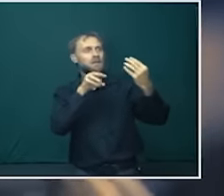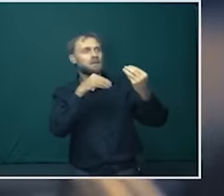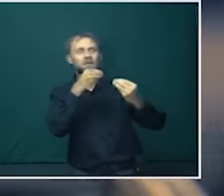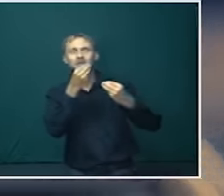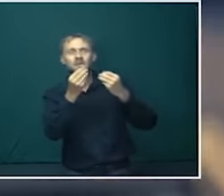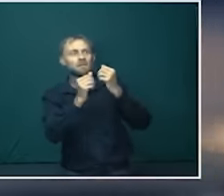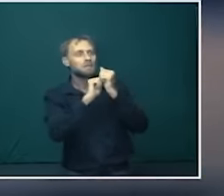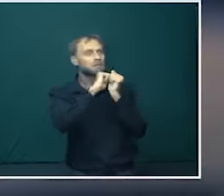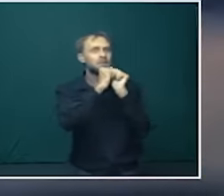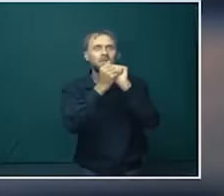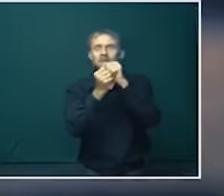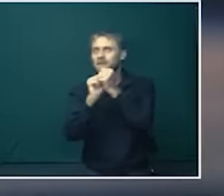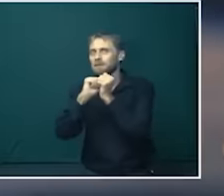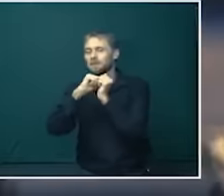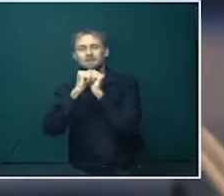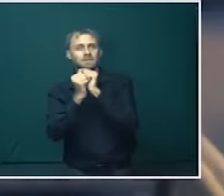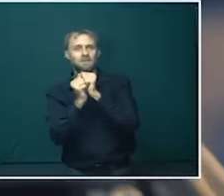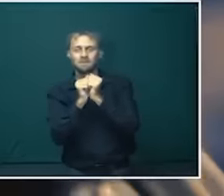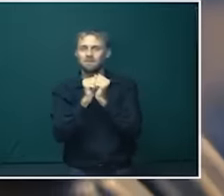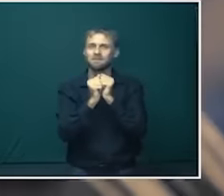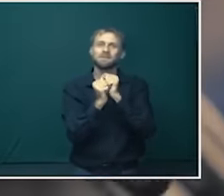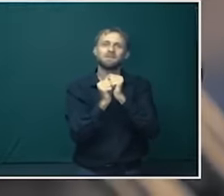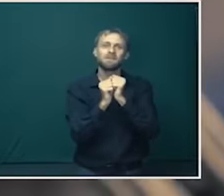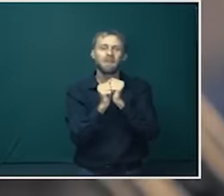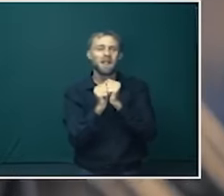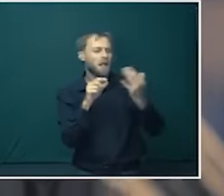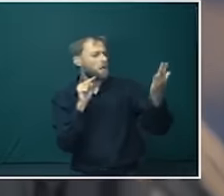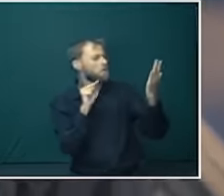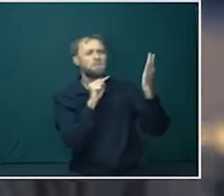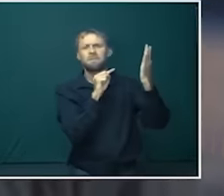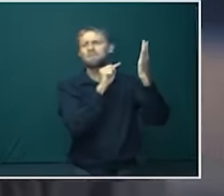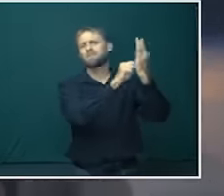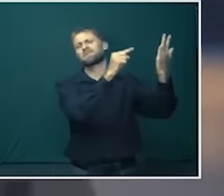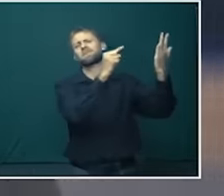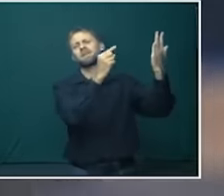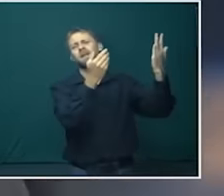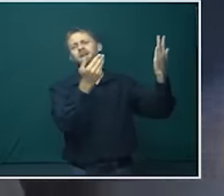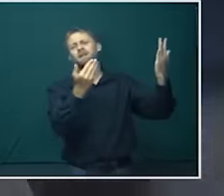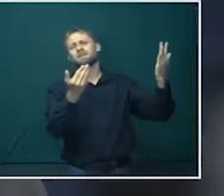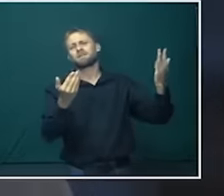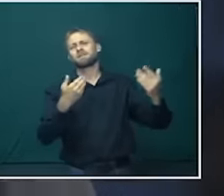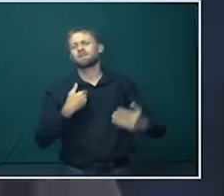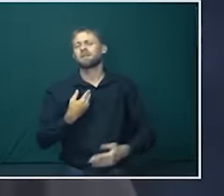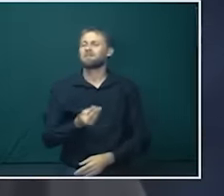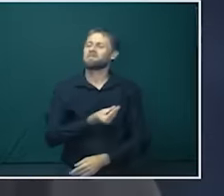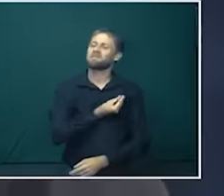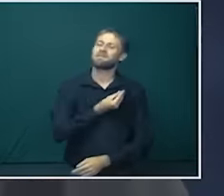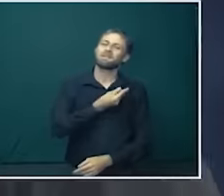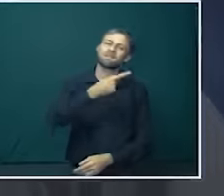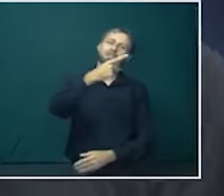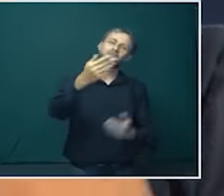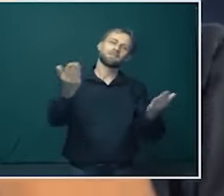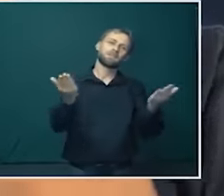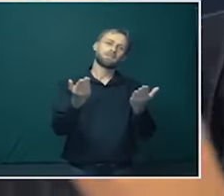beijo, colei no seu gosto, eu queimei a língua. Foi na ponta do queixo, me acertou de jeito, olha eu na sua